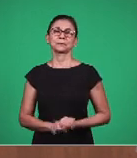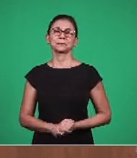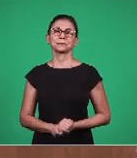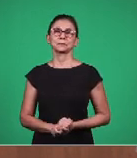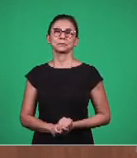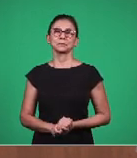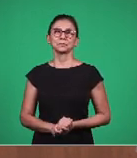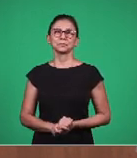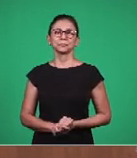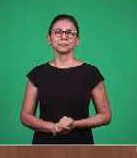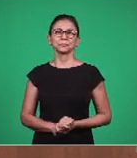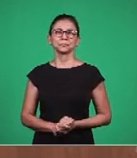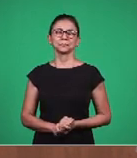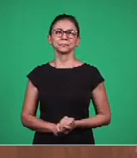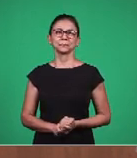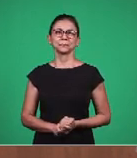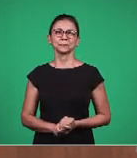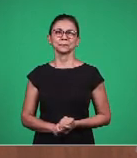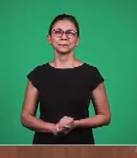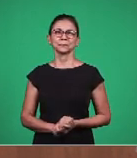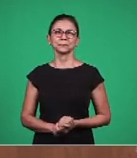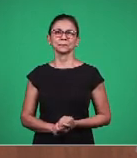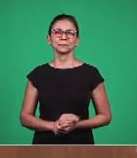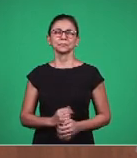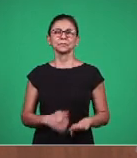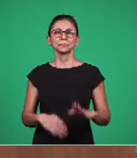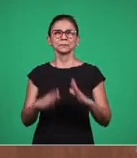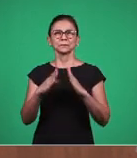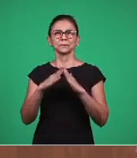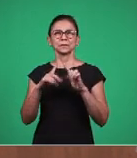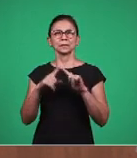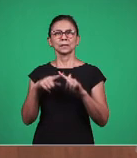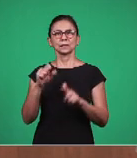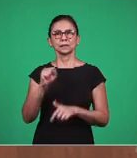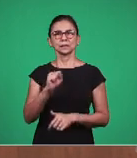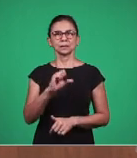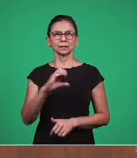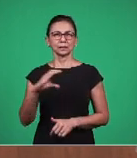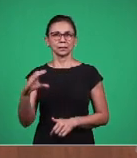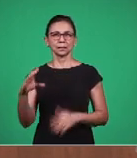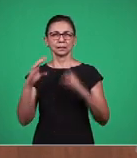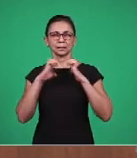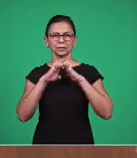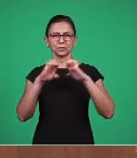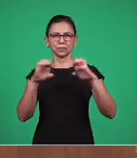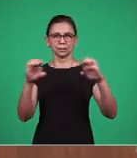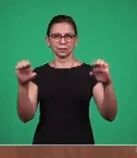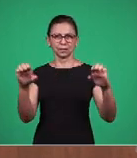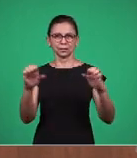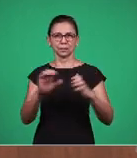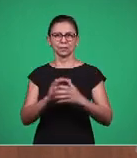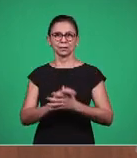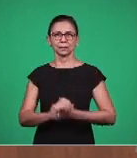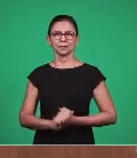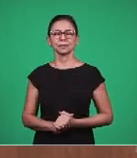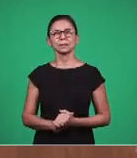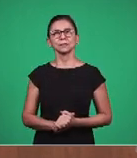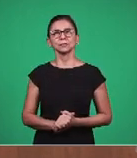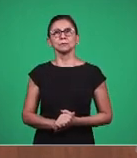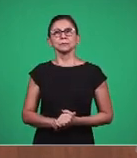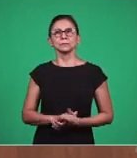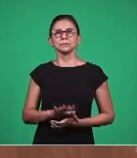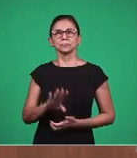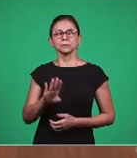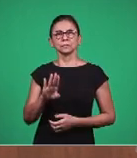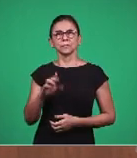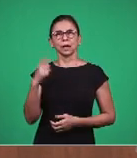igreja de Chapecó estão realizando, um trabalho de evangelização na igreja de Bernardo, na